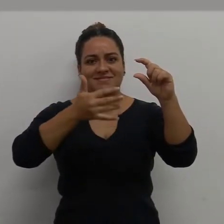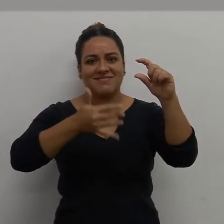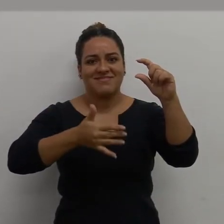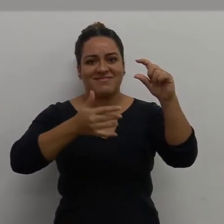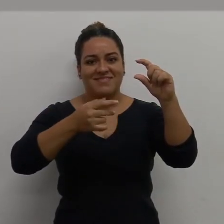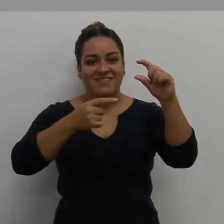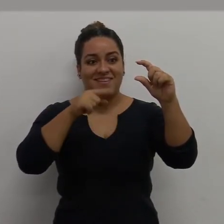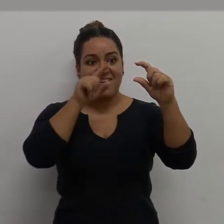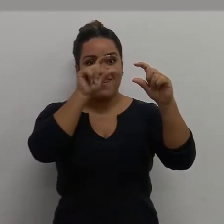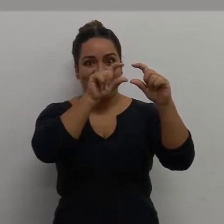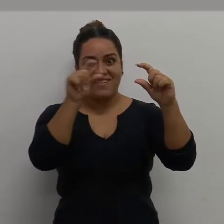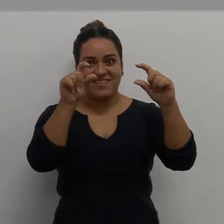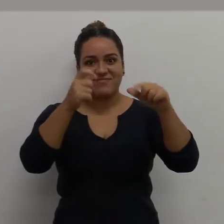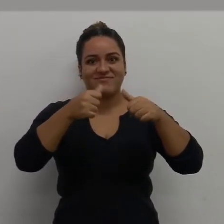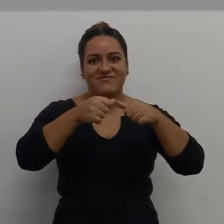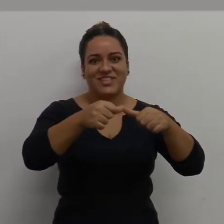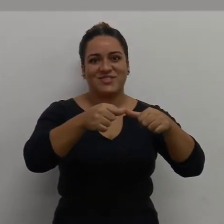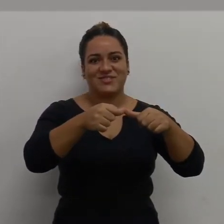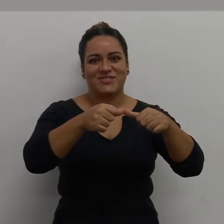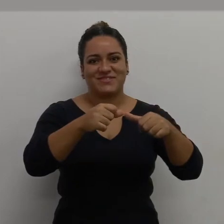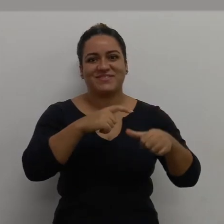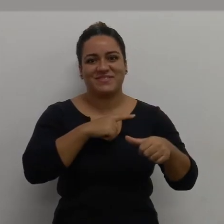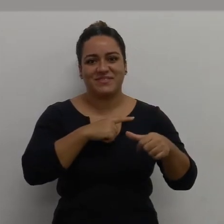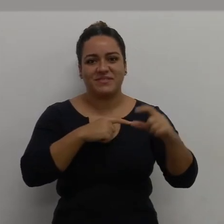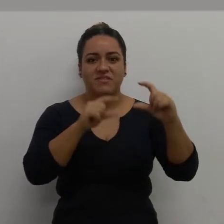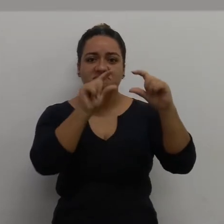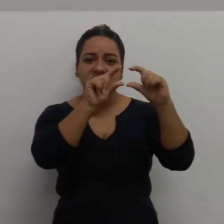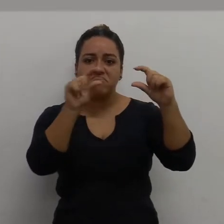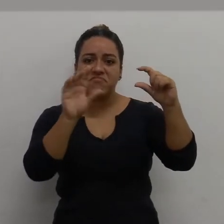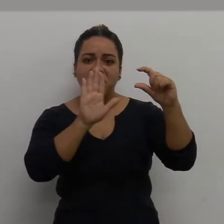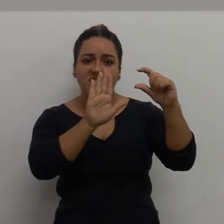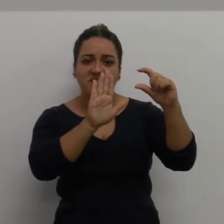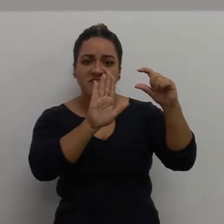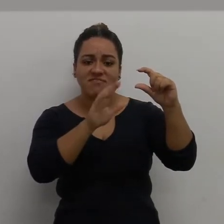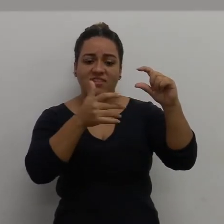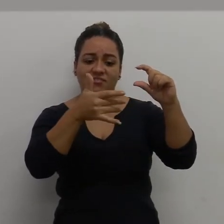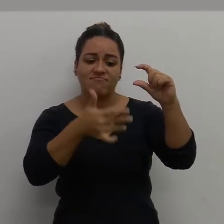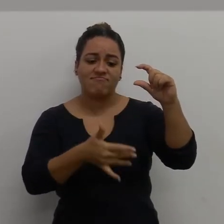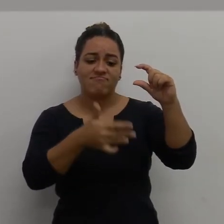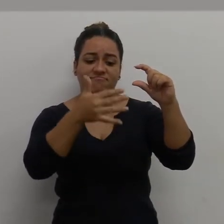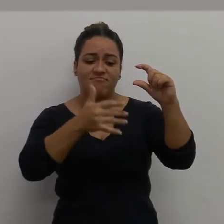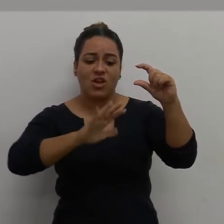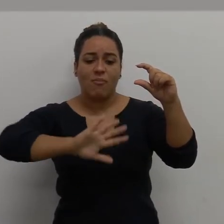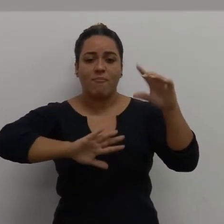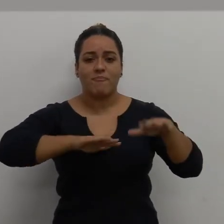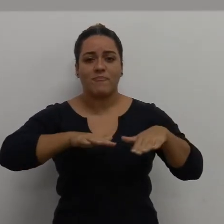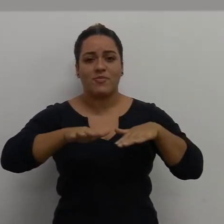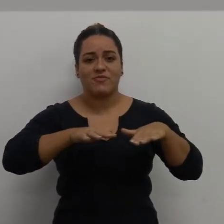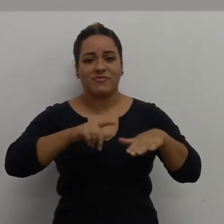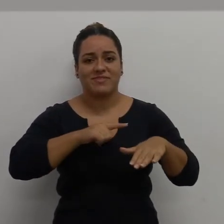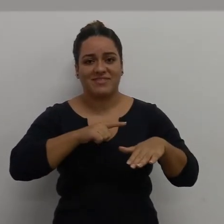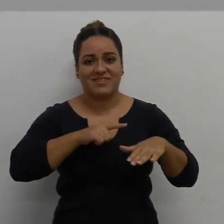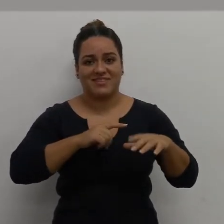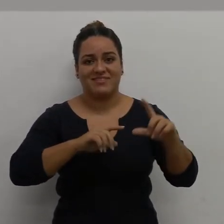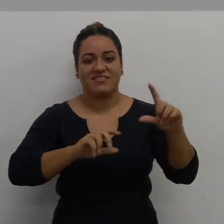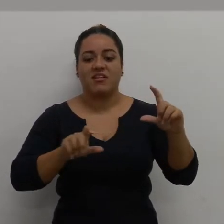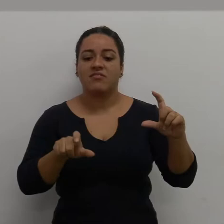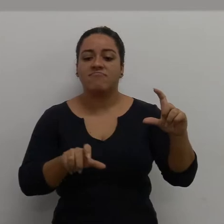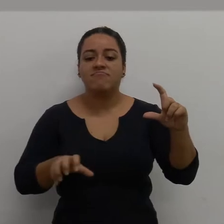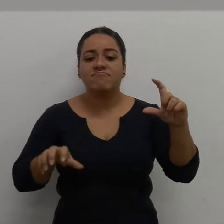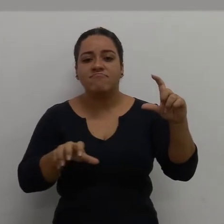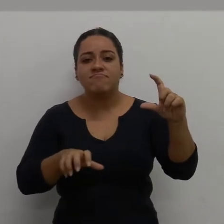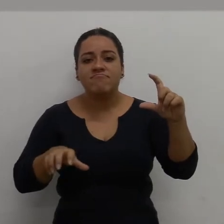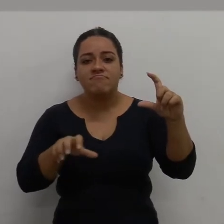planilha e as duas linhas a partir do posicionamento